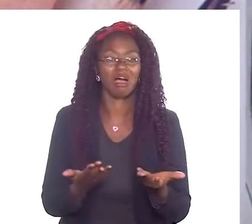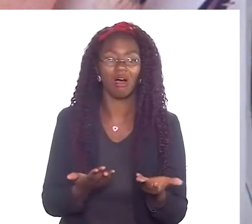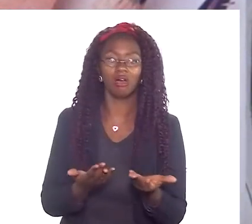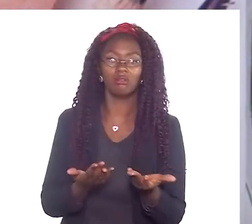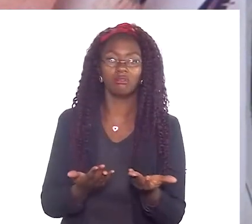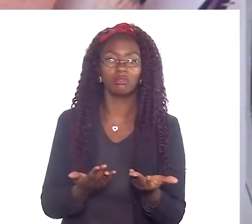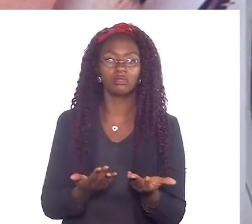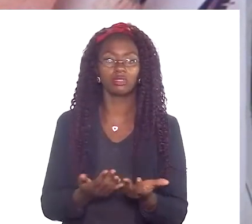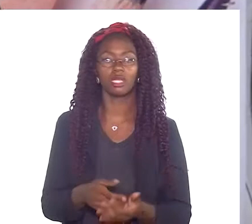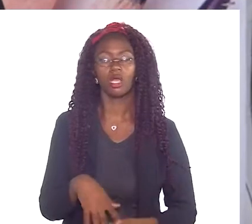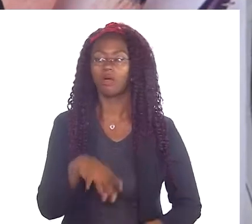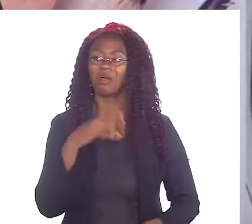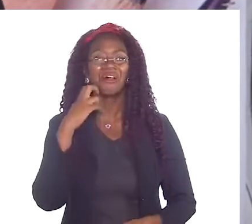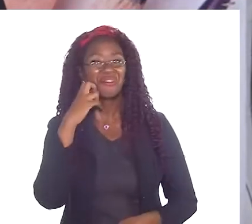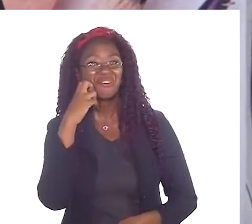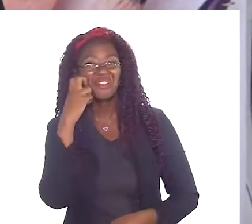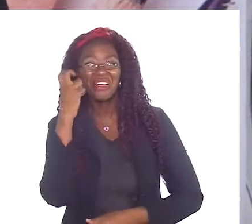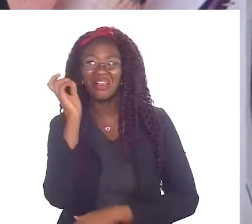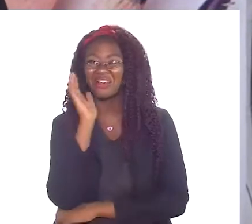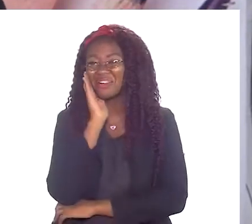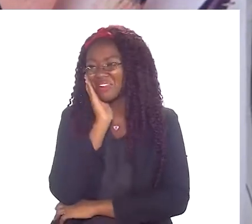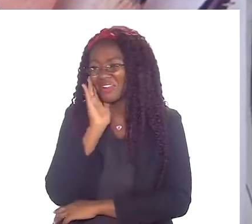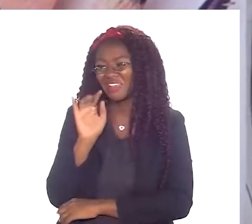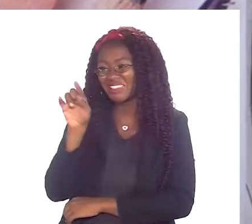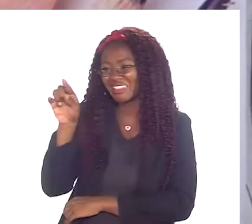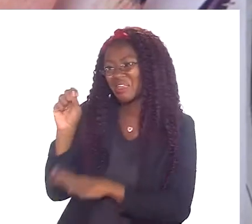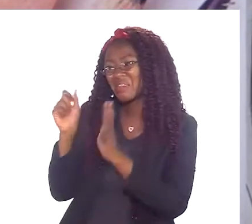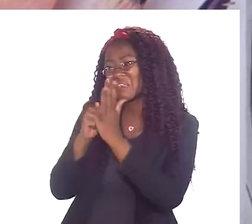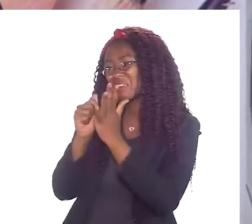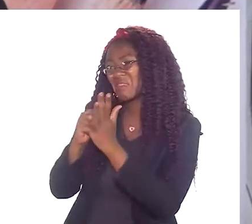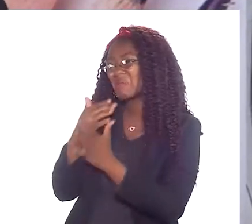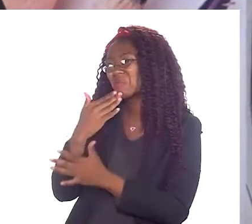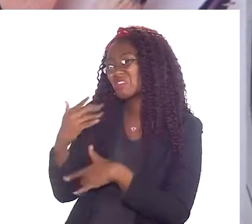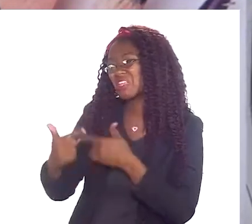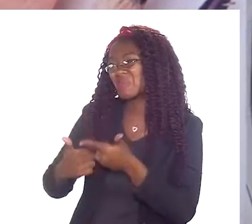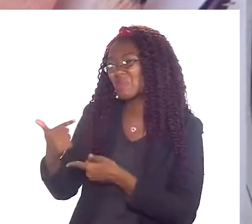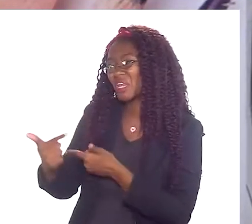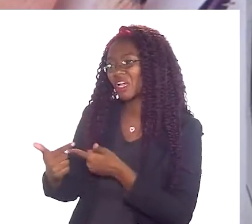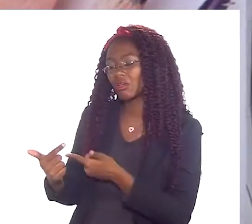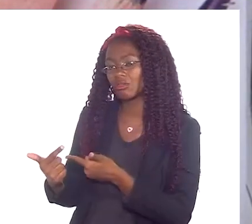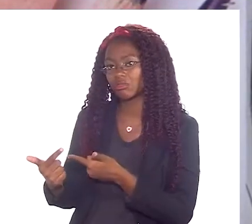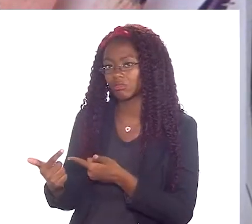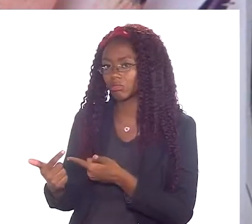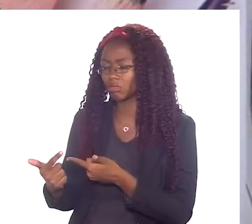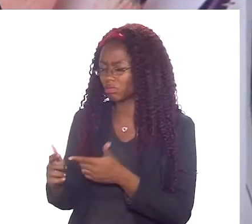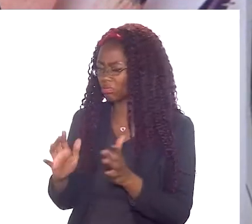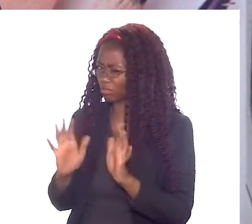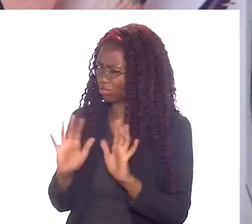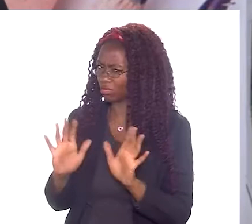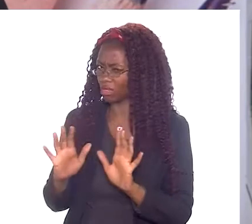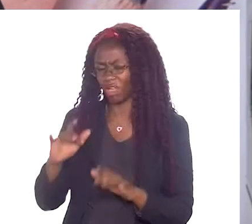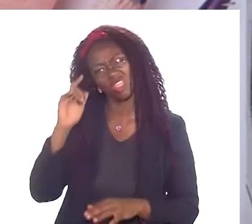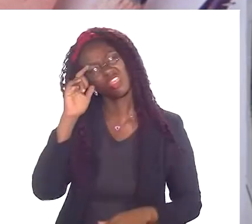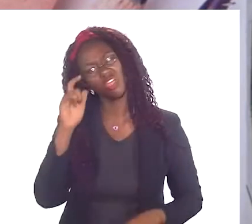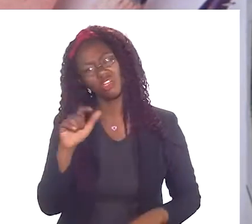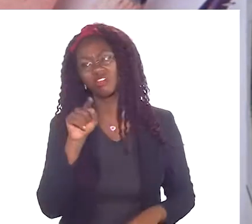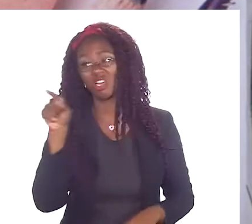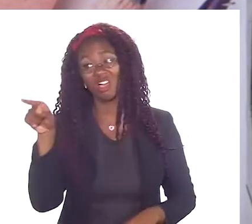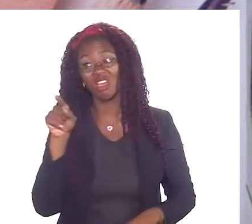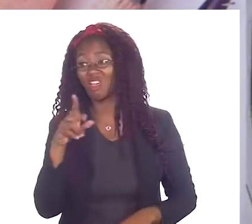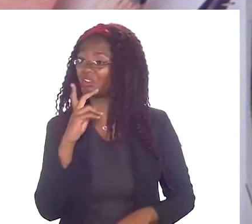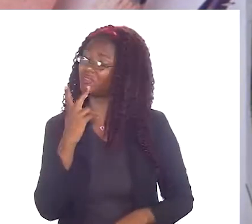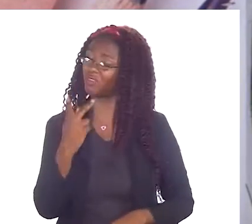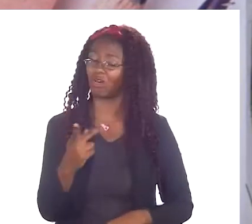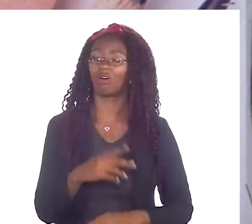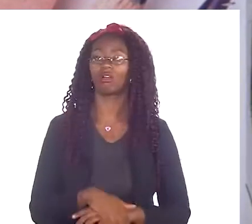Tem gente que fala, tenho vergonha de bater na porta de fulano para pedir emprego. E isso é muito interessante, porque quando